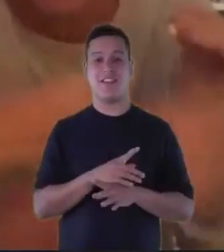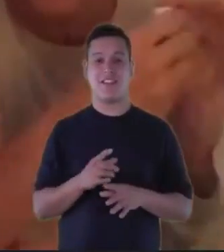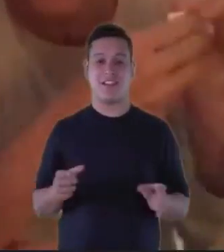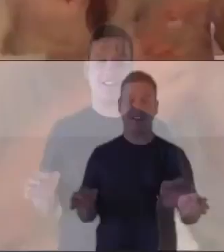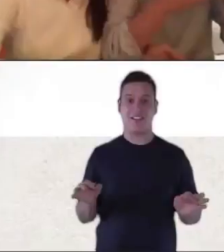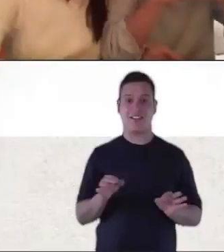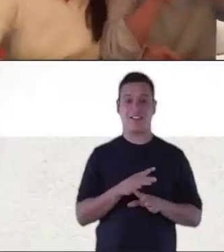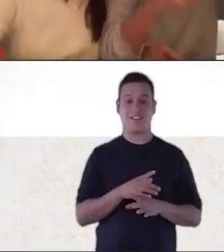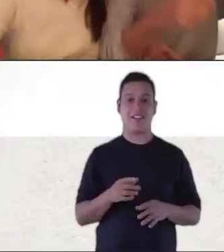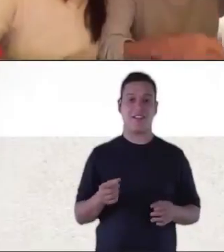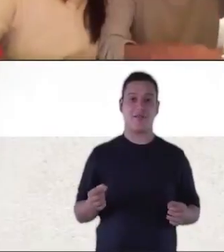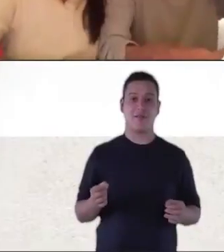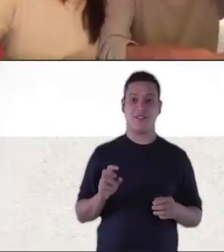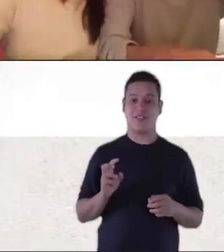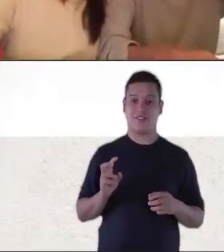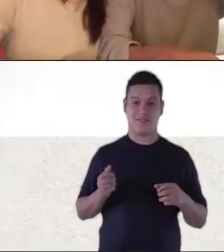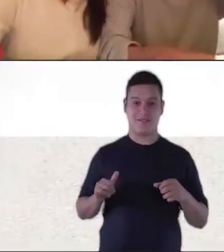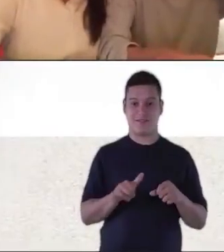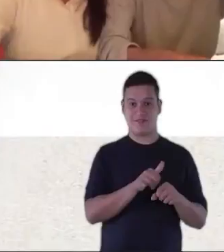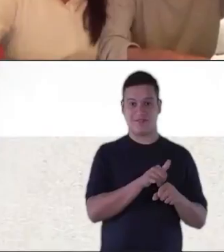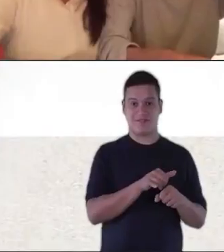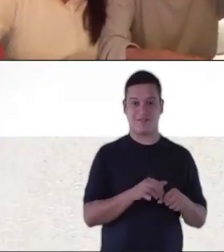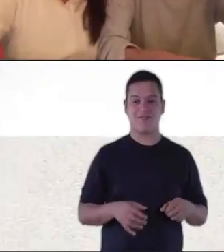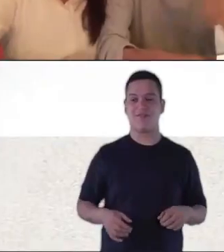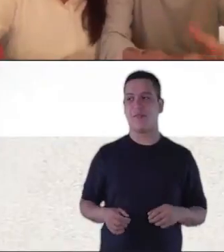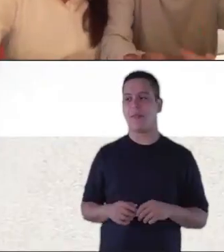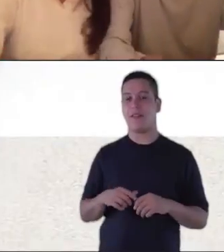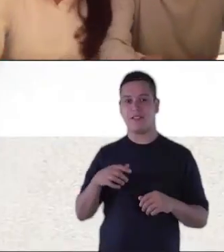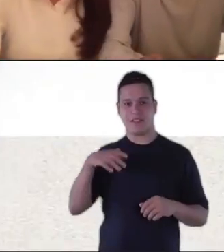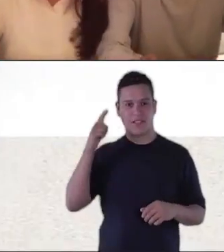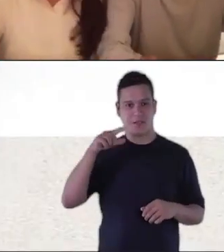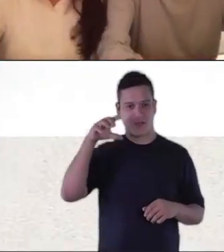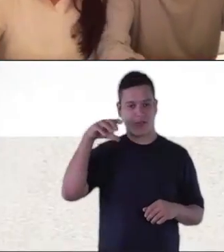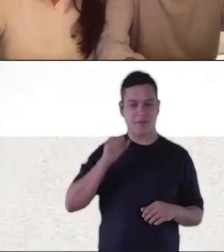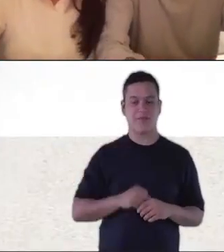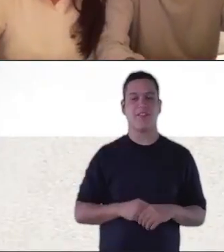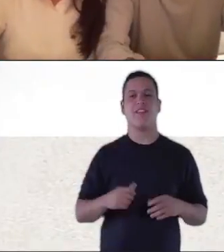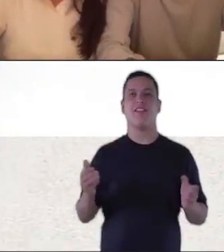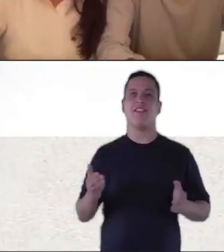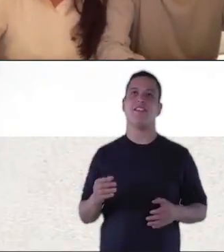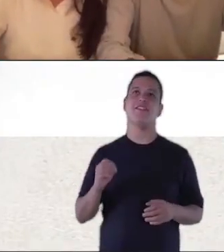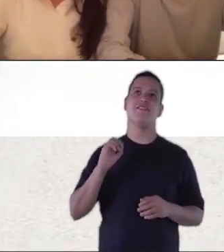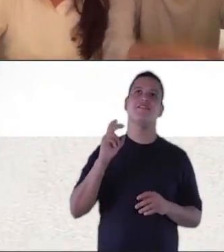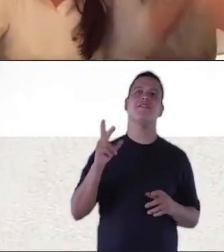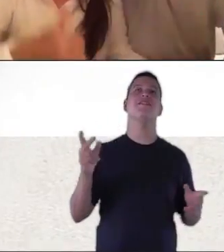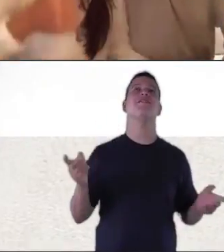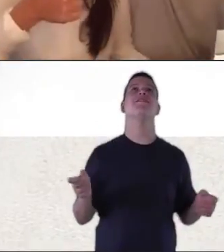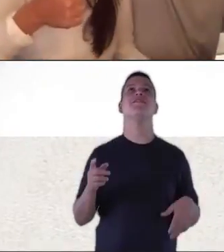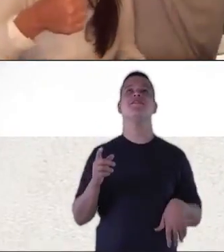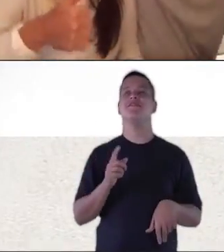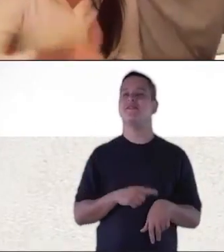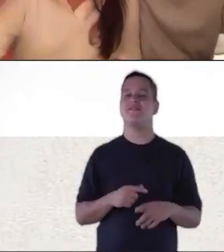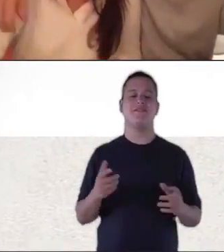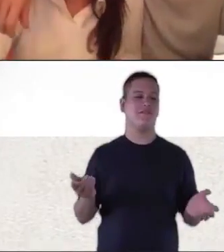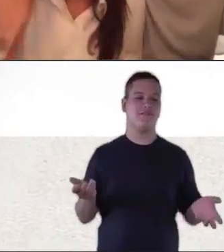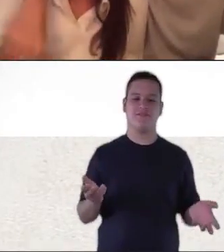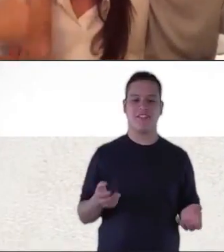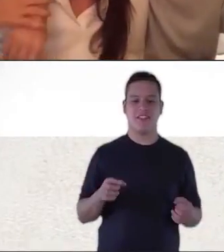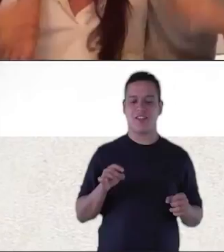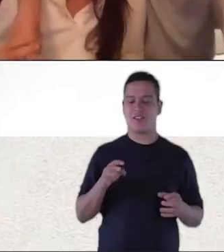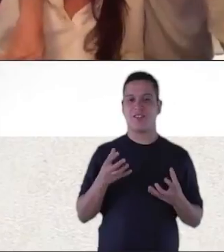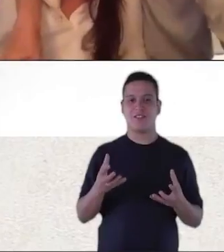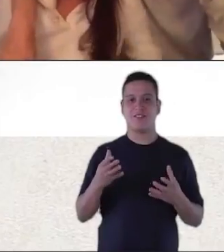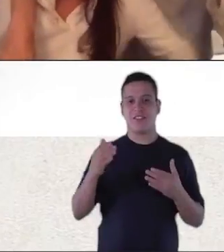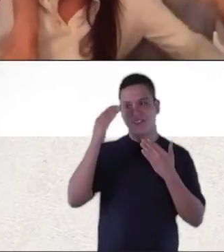Tá ouvindo, Tom? Espera. Tá ouvindo agora? Sim. Gente, eu só tenho a